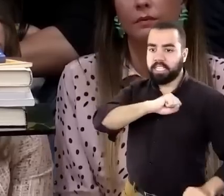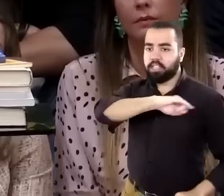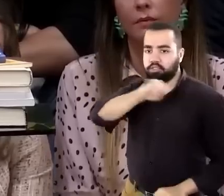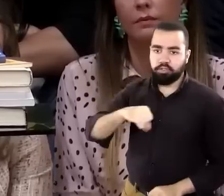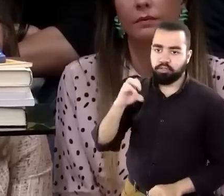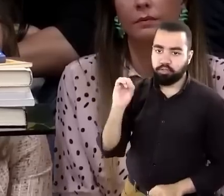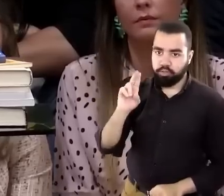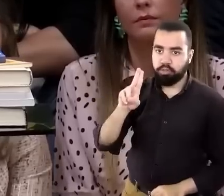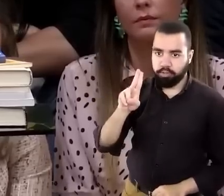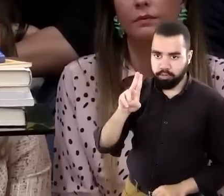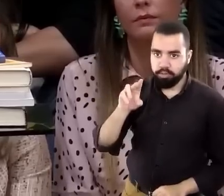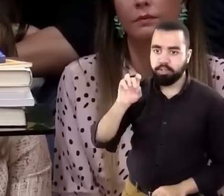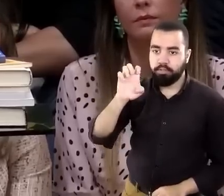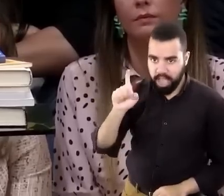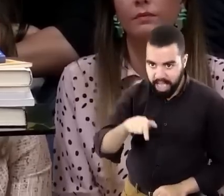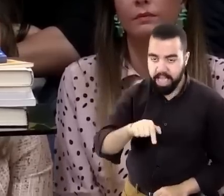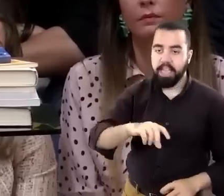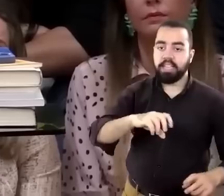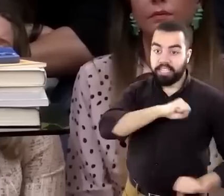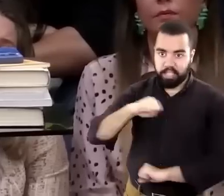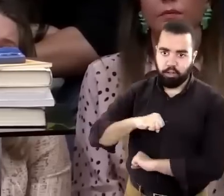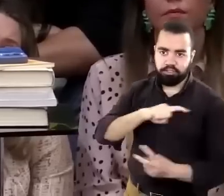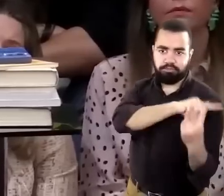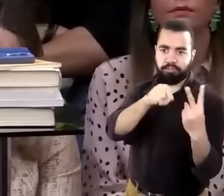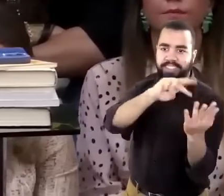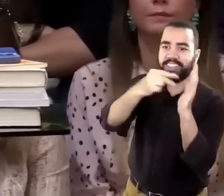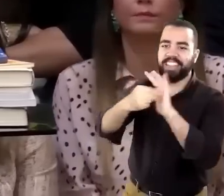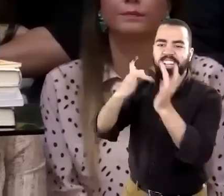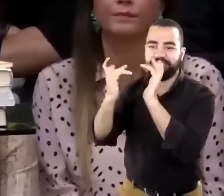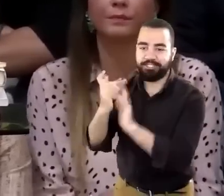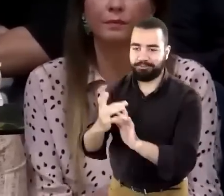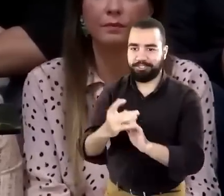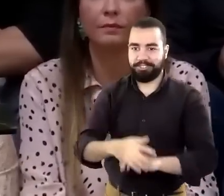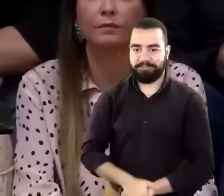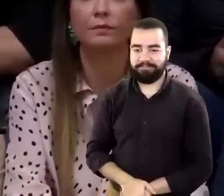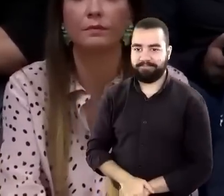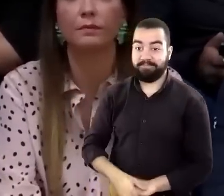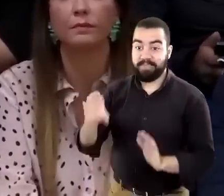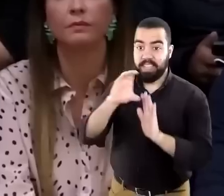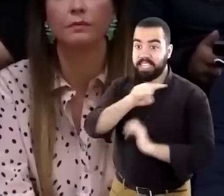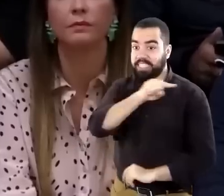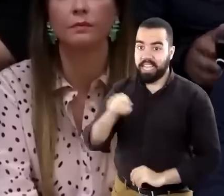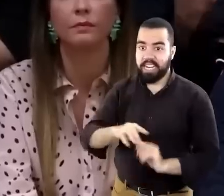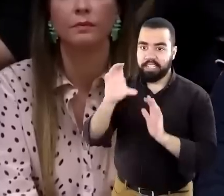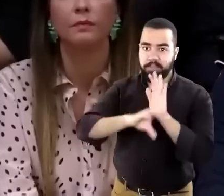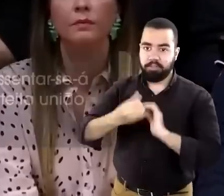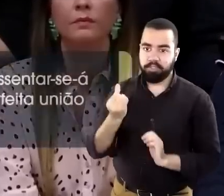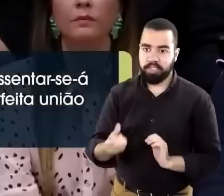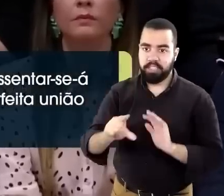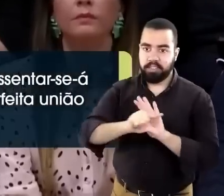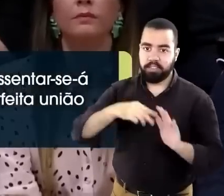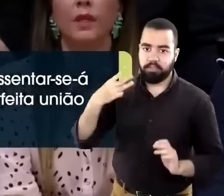Messias, ele é o ungido, ele é sumo sacerdote, ele é rei dos reis. Notem comigo, capítulo 6, versículo 3, vamos ler juntos, por